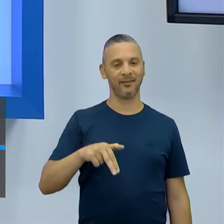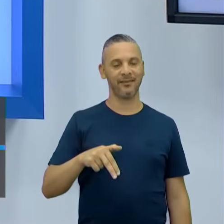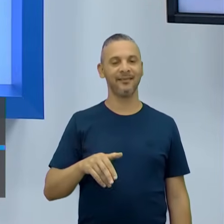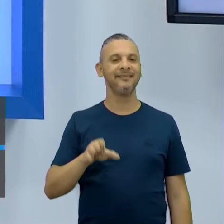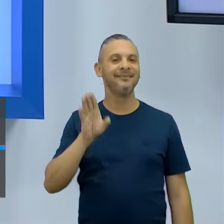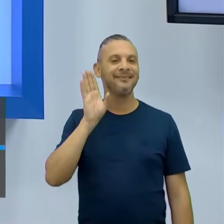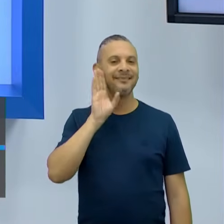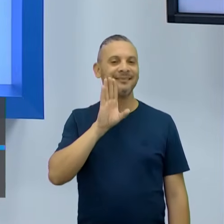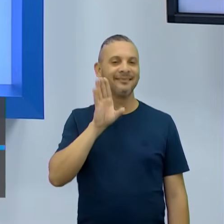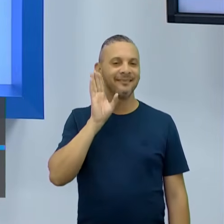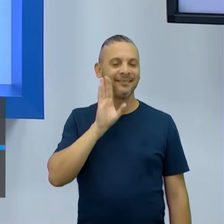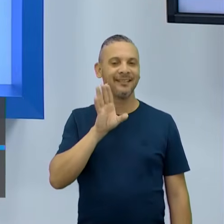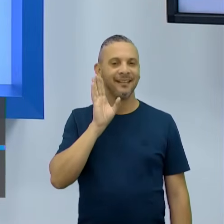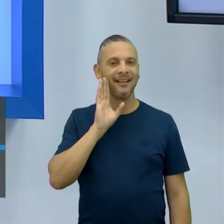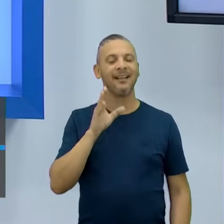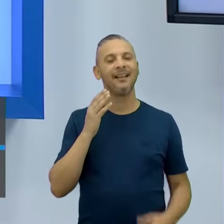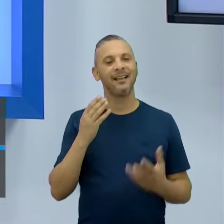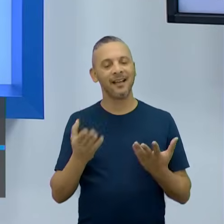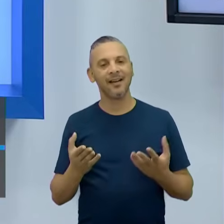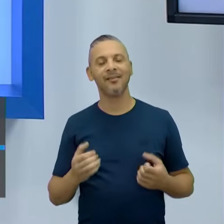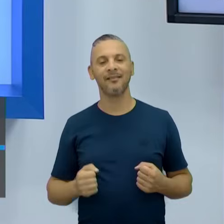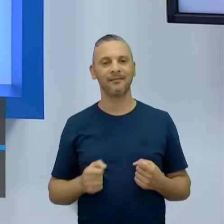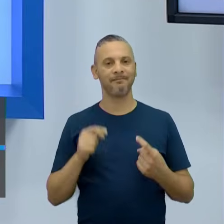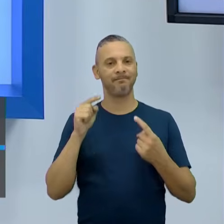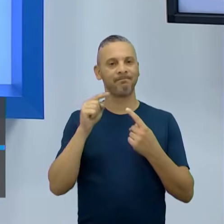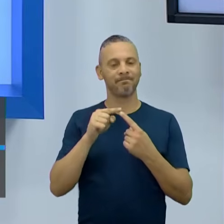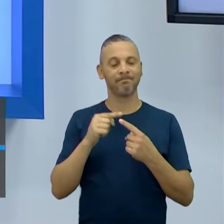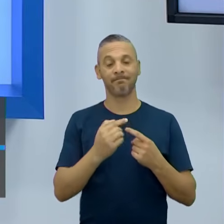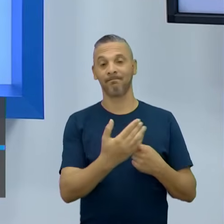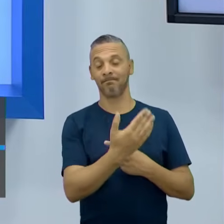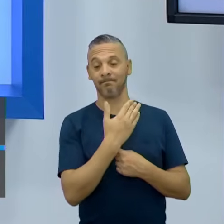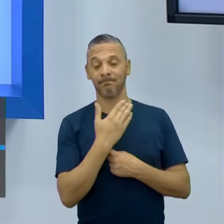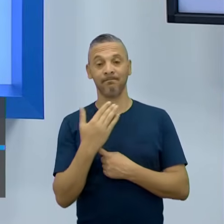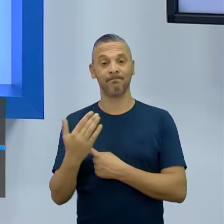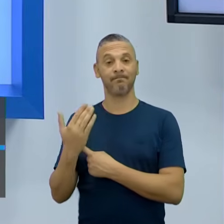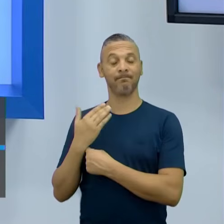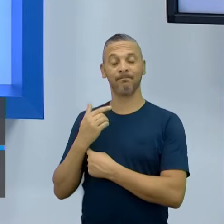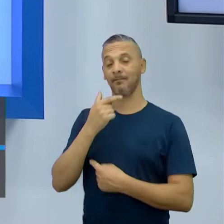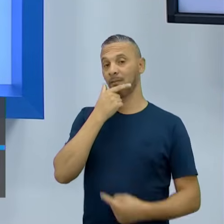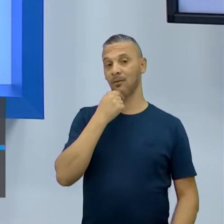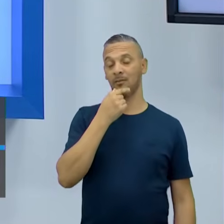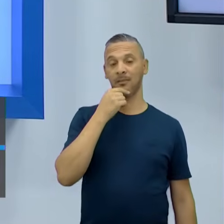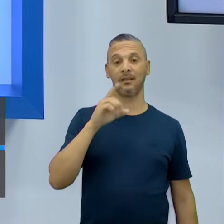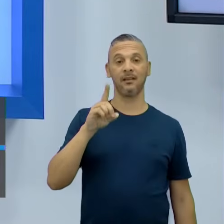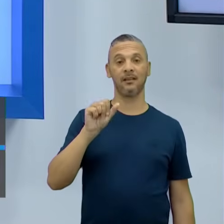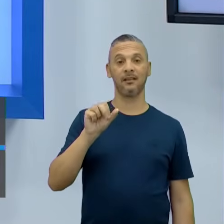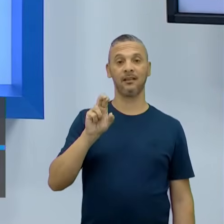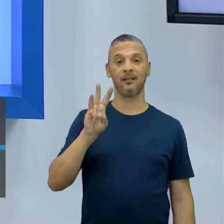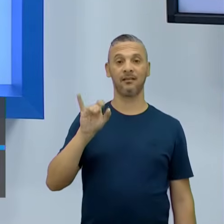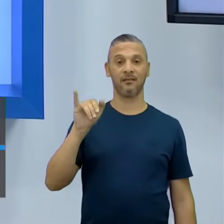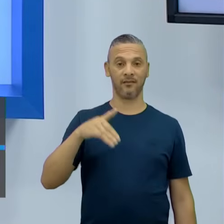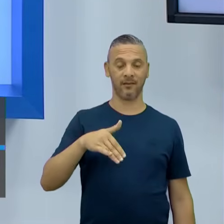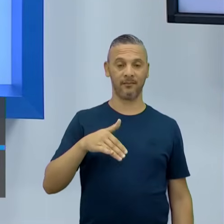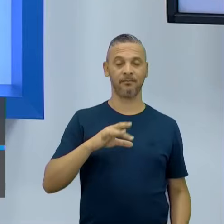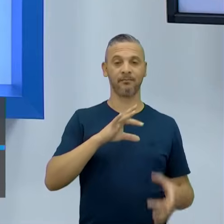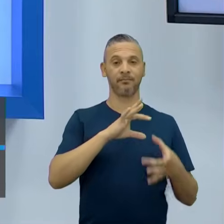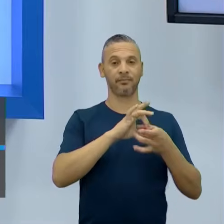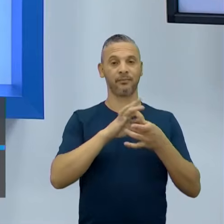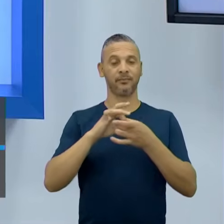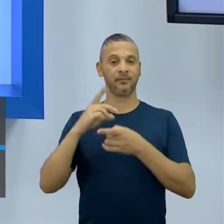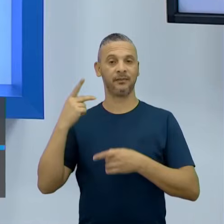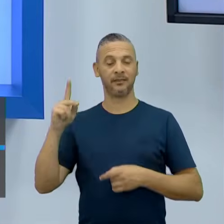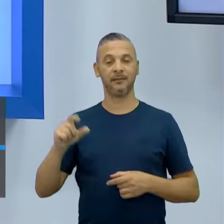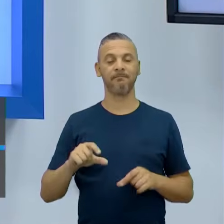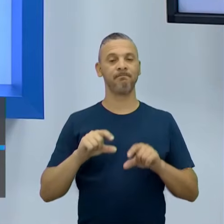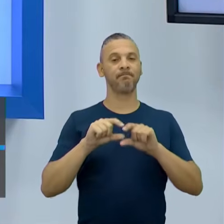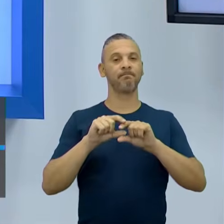bacana e como o diário de bordo ajudou o Darwin nesse contexto, né? Esse